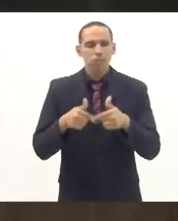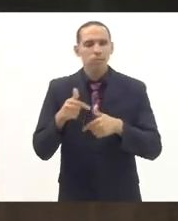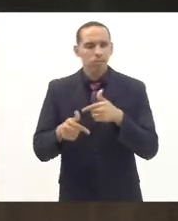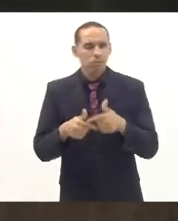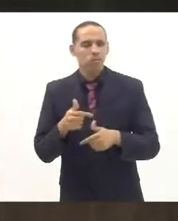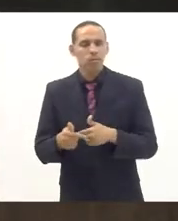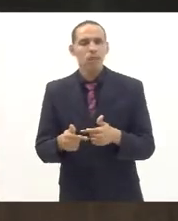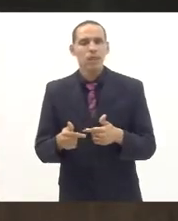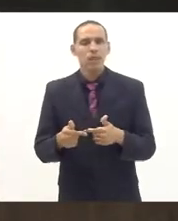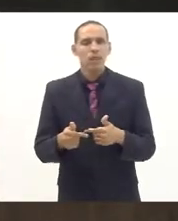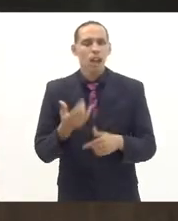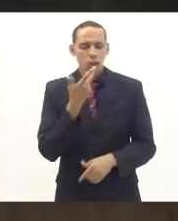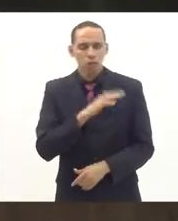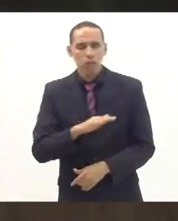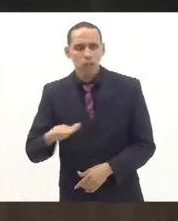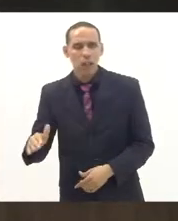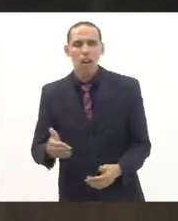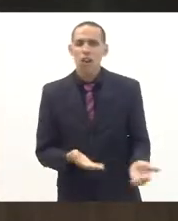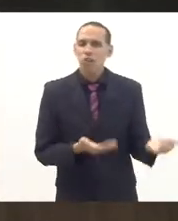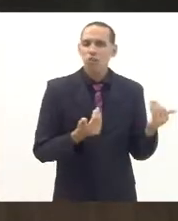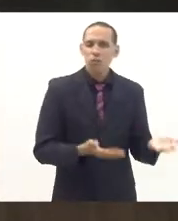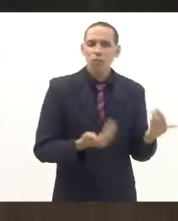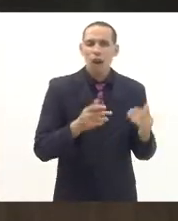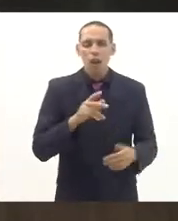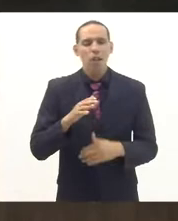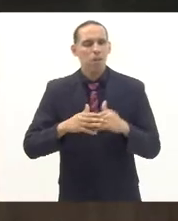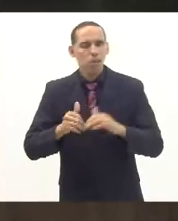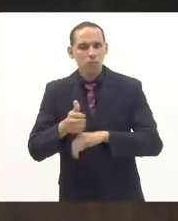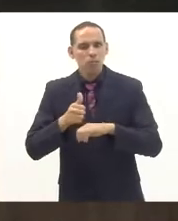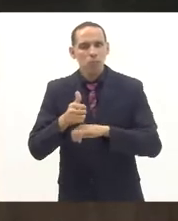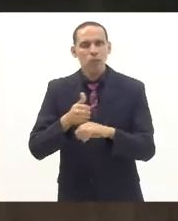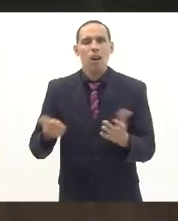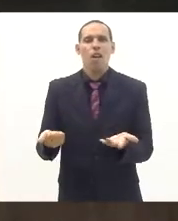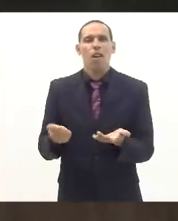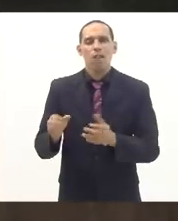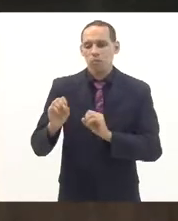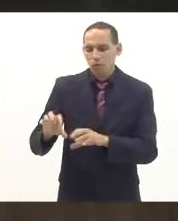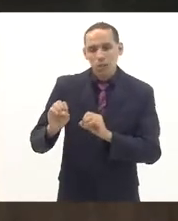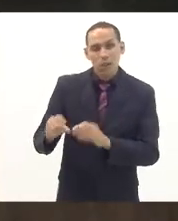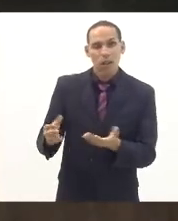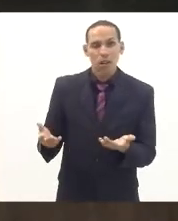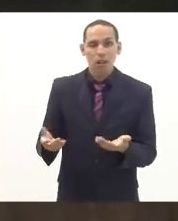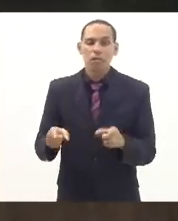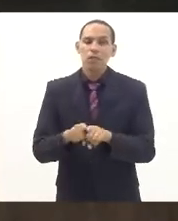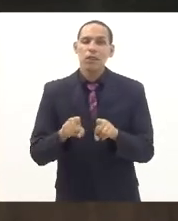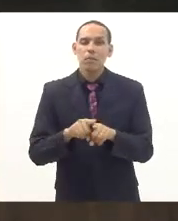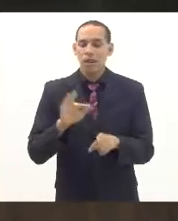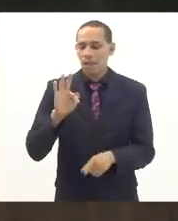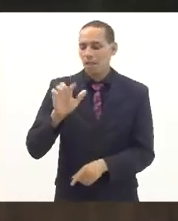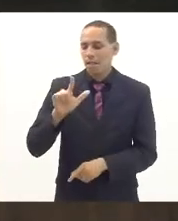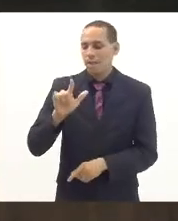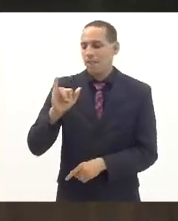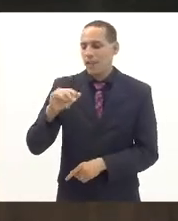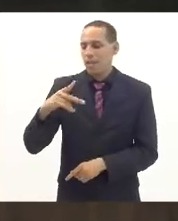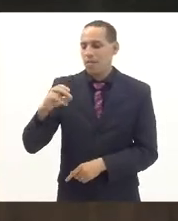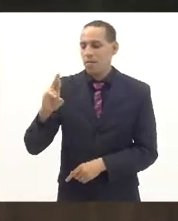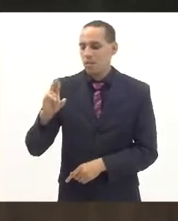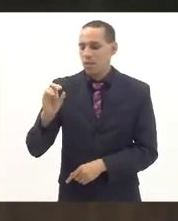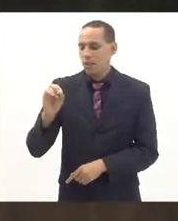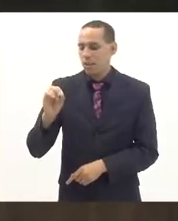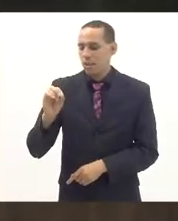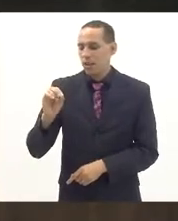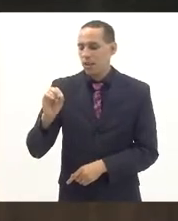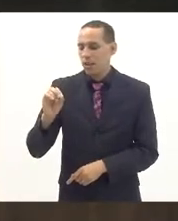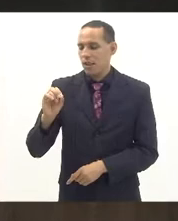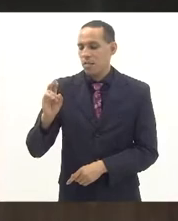jovens nossos profissionais de educação pudesse estar presente na Bienal tivemos nesse último final de semana também é free Portela que o festival